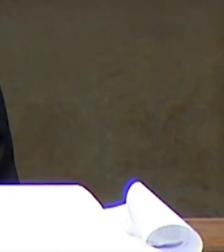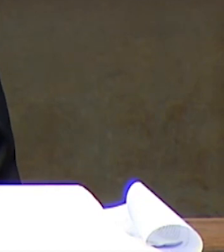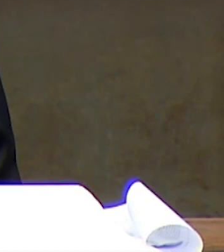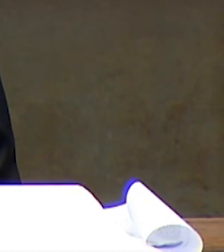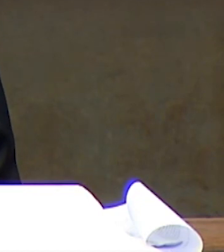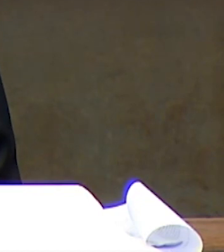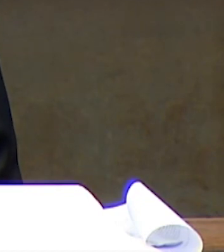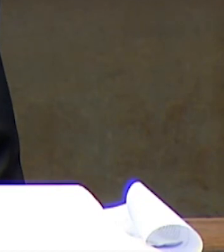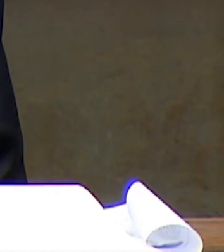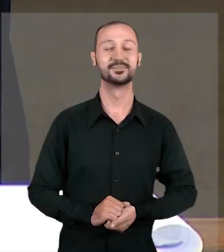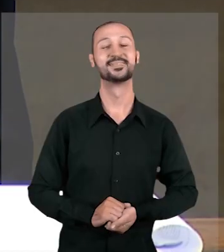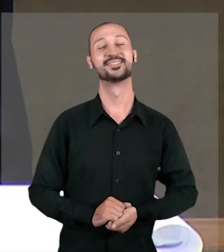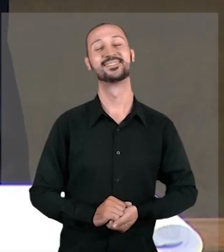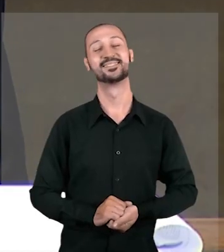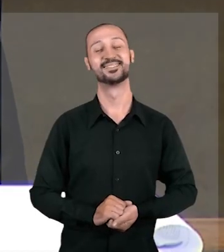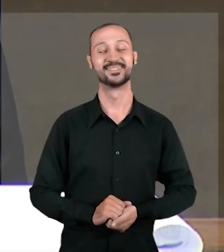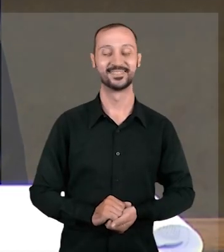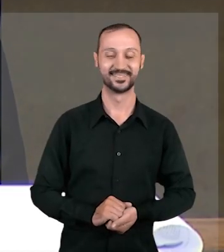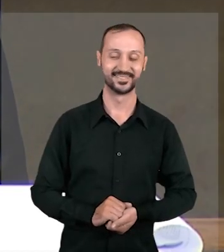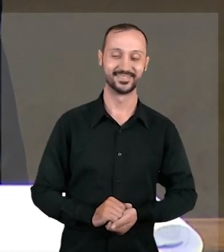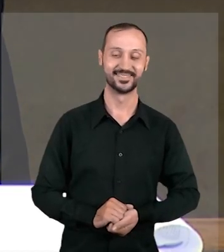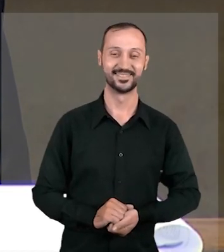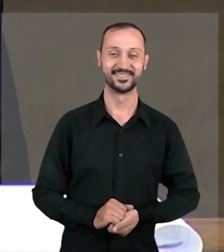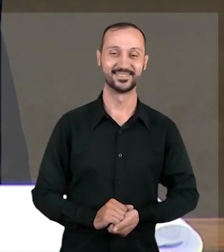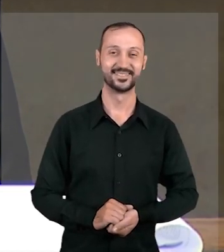Da onde, Marilda?